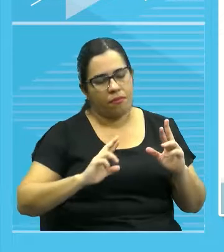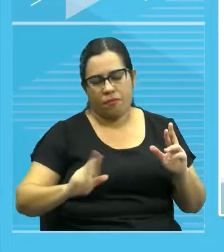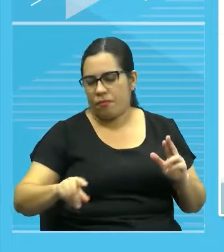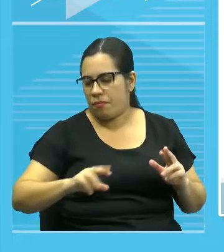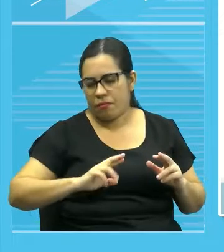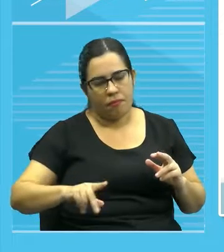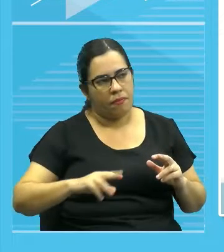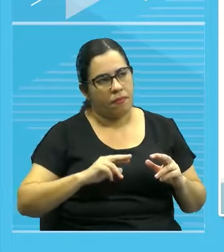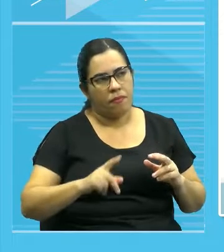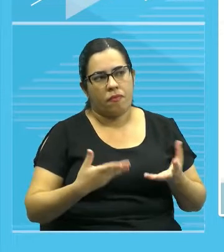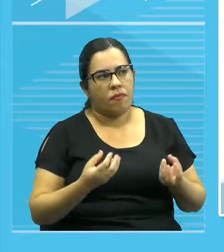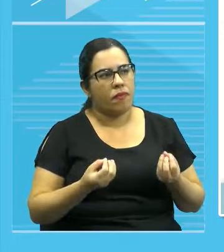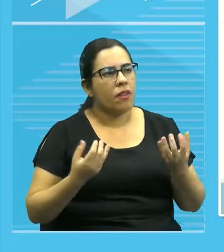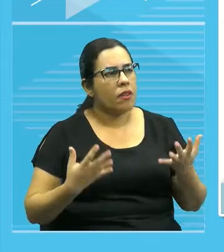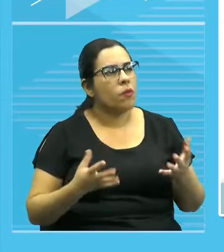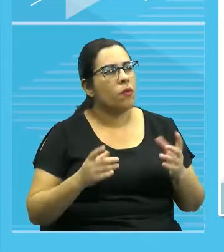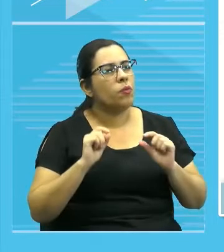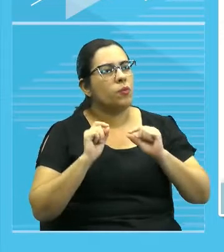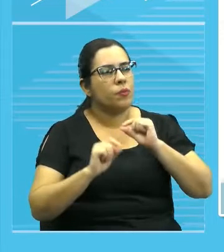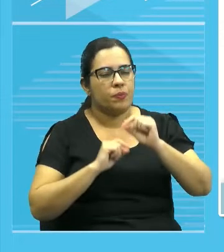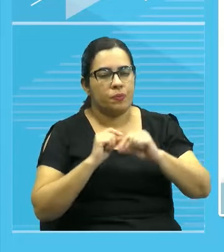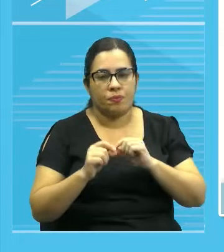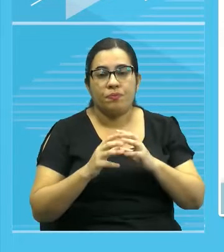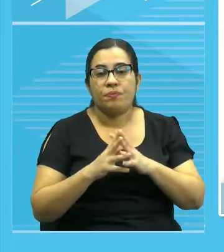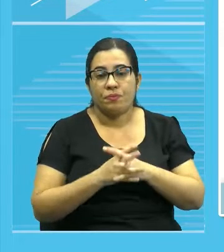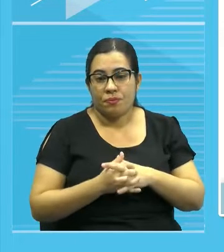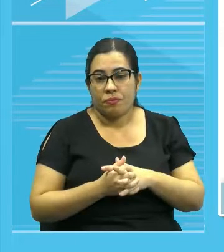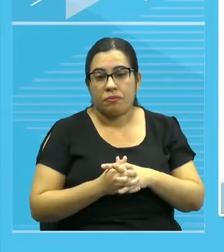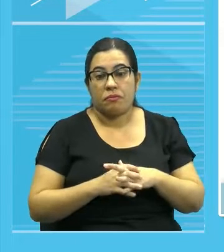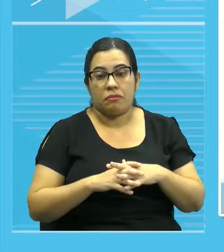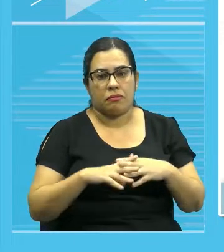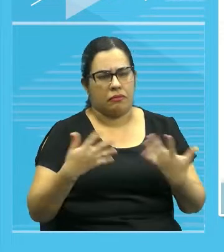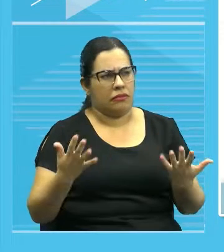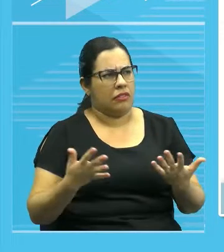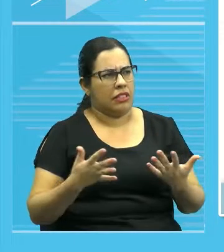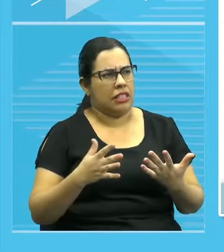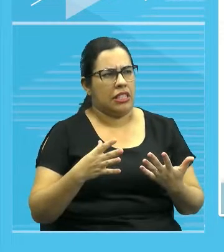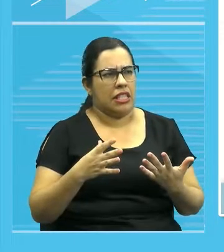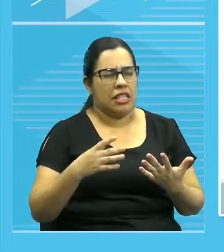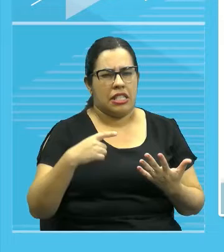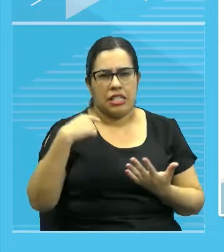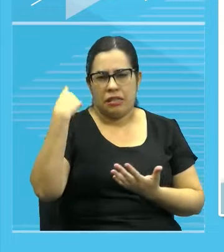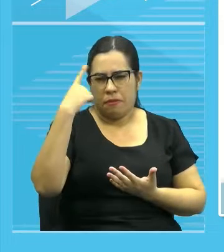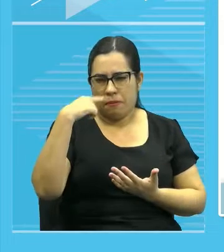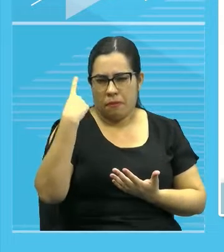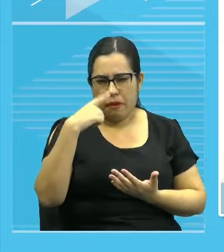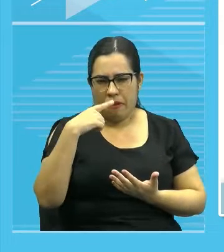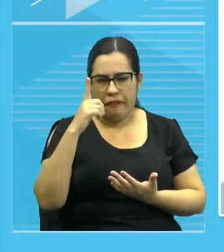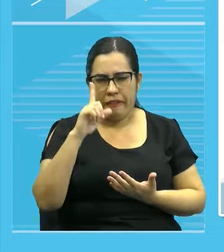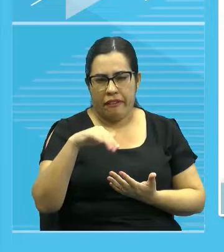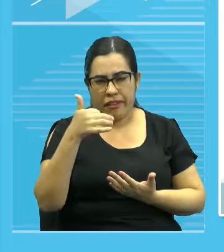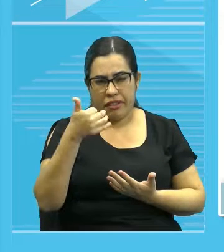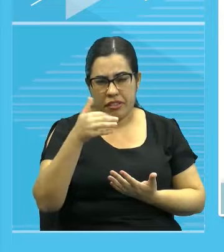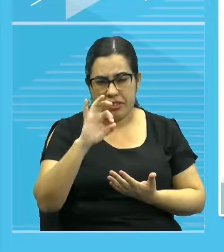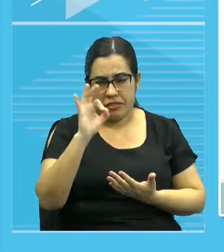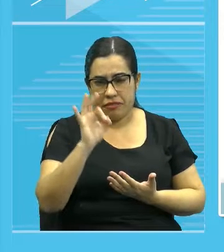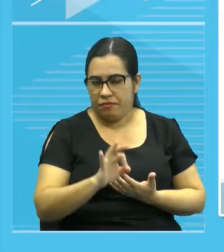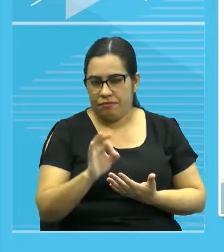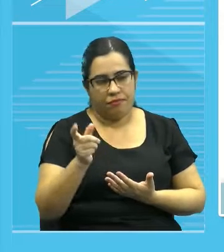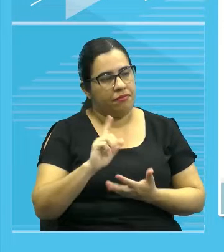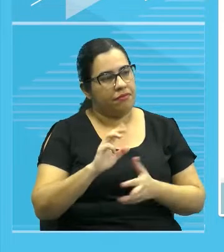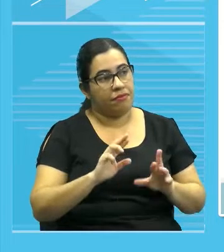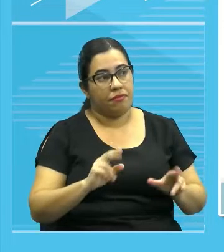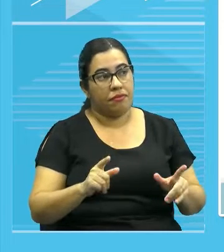tá com as questões sempre sempre espanhol questão modelo Enem é aquele que a gente respondeu